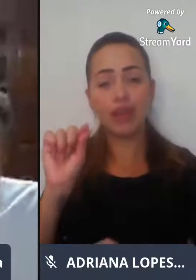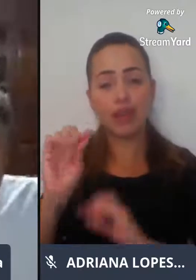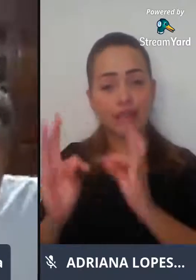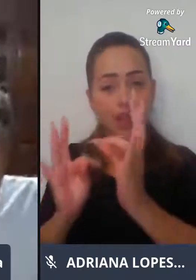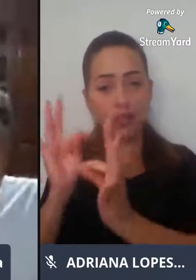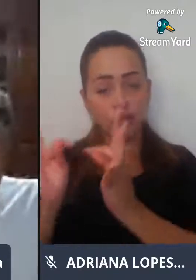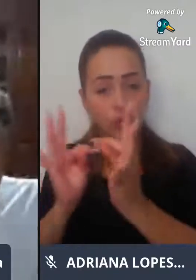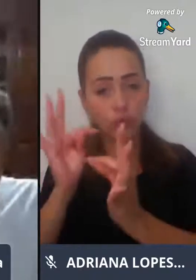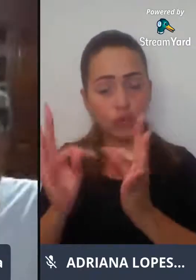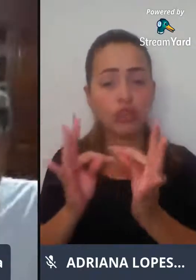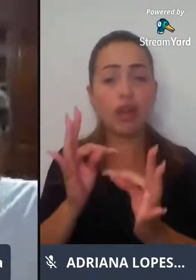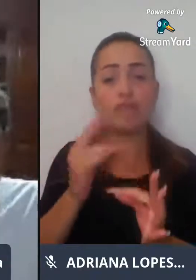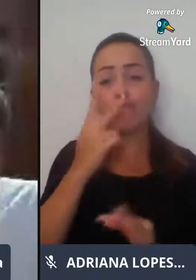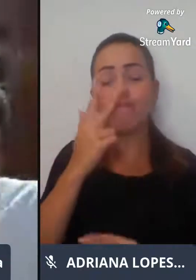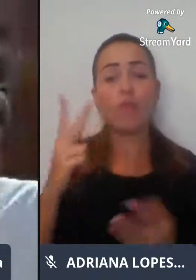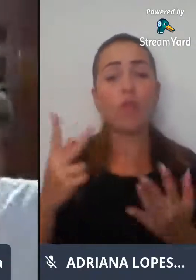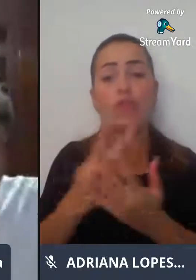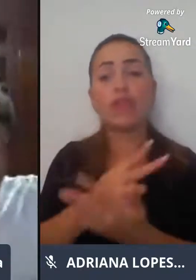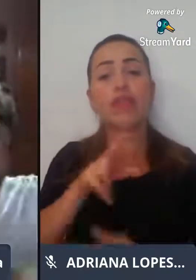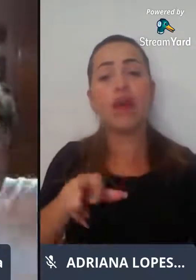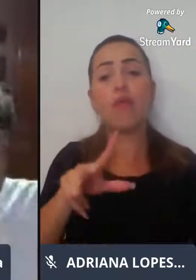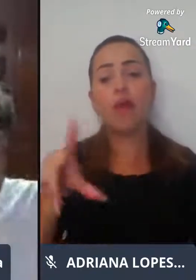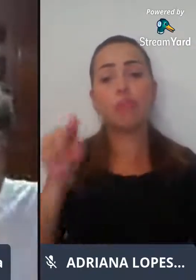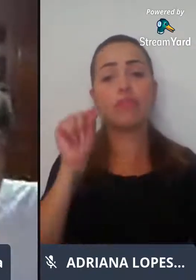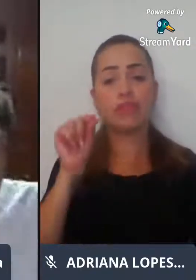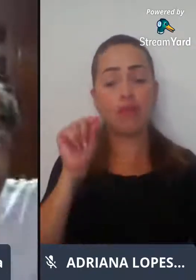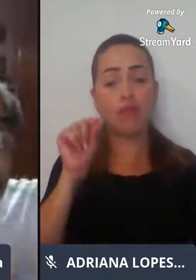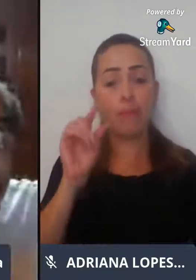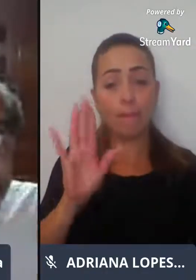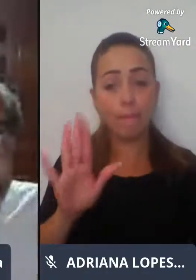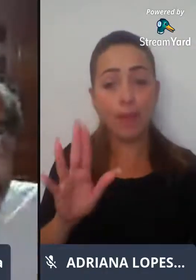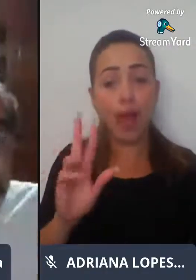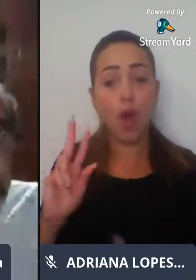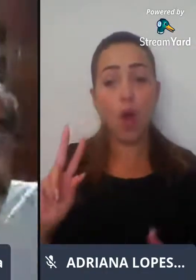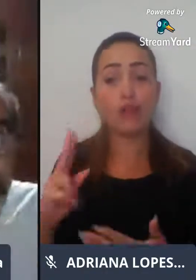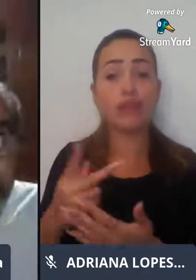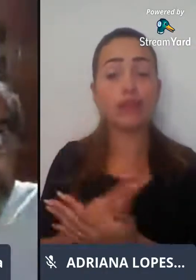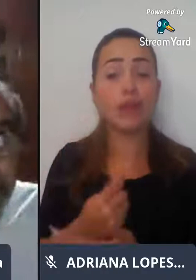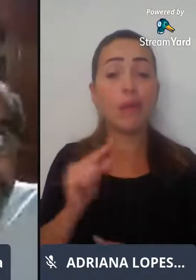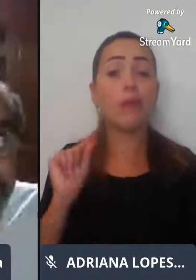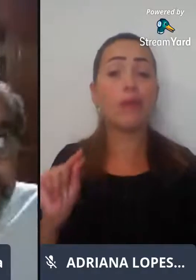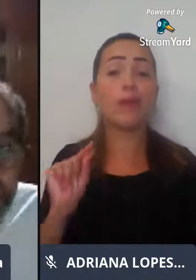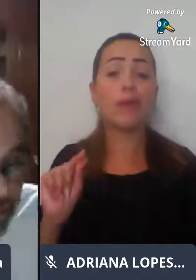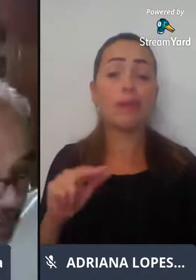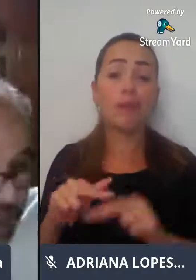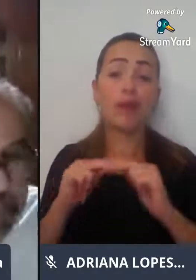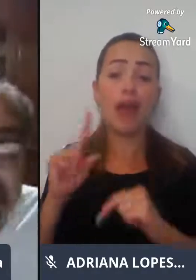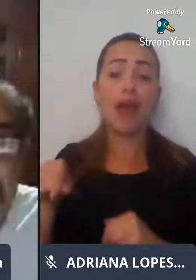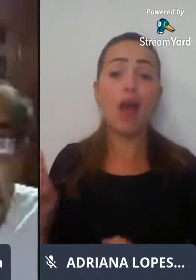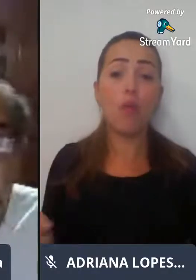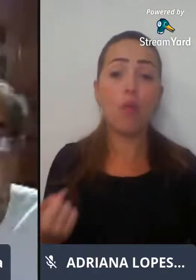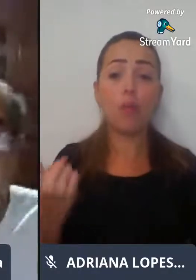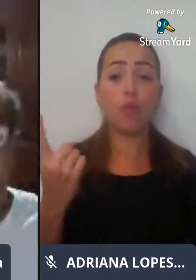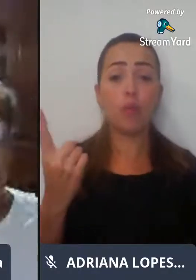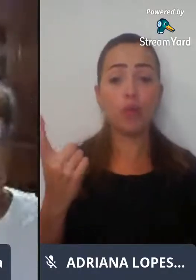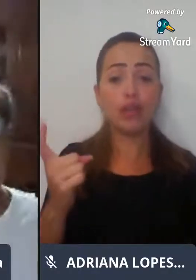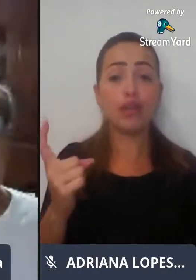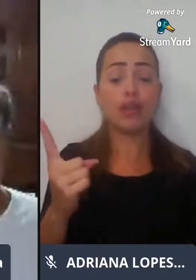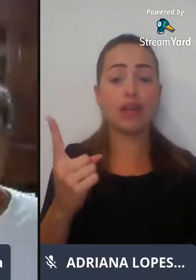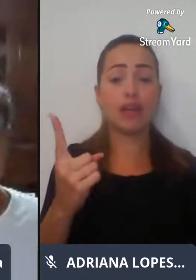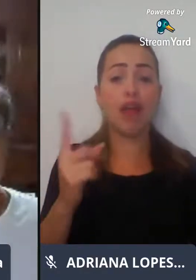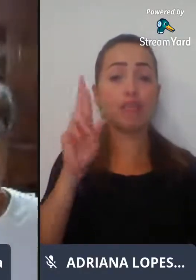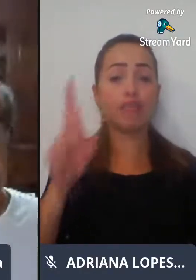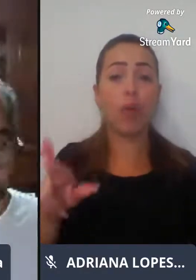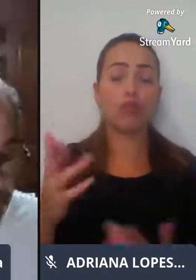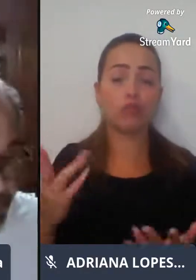digitais não se deu por opção, mas se deu, muitas vezes, porque era a única, né, saída.